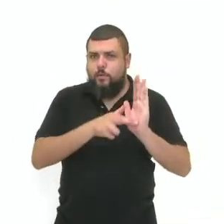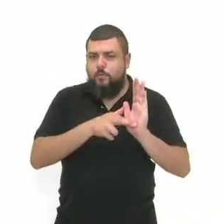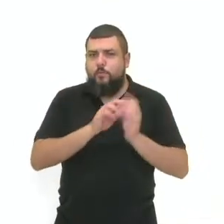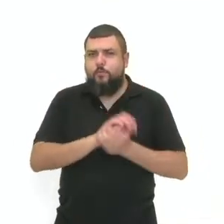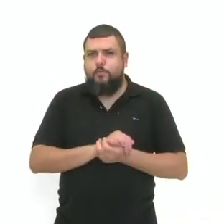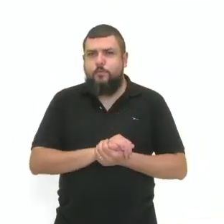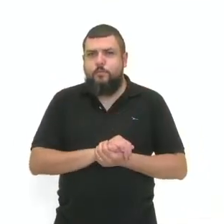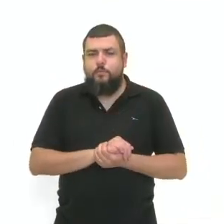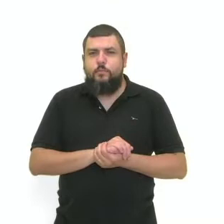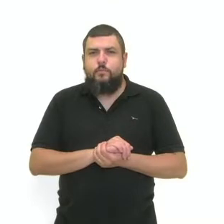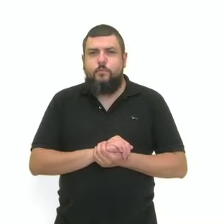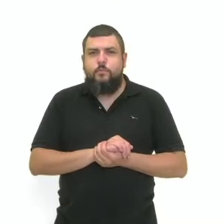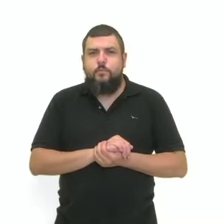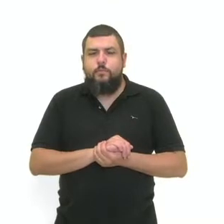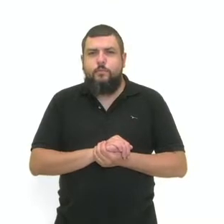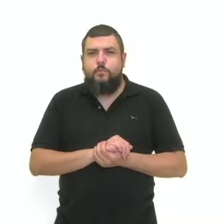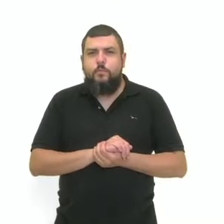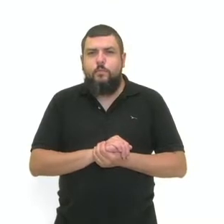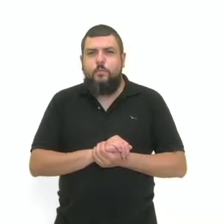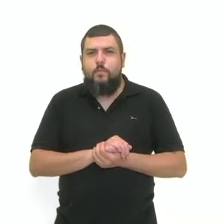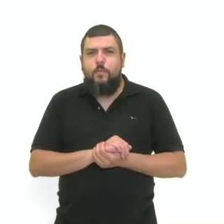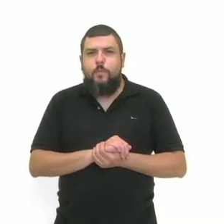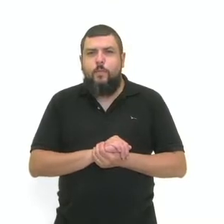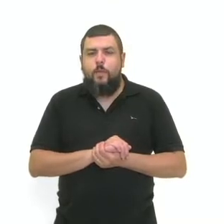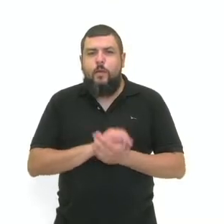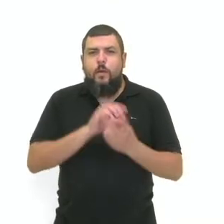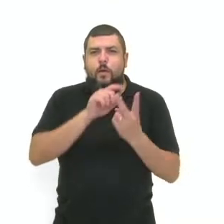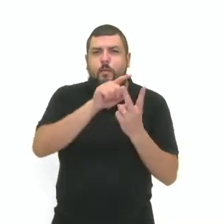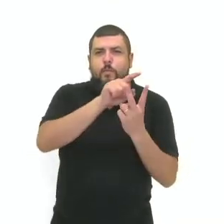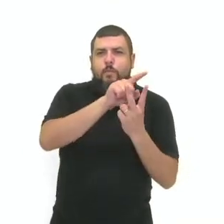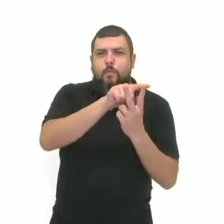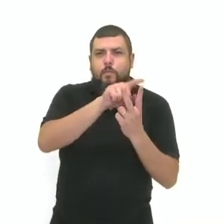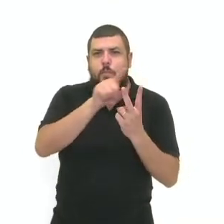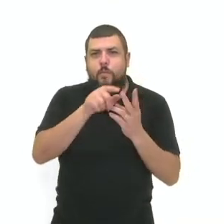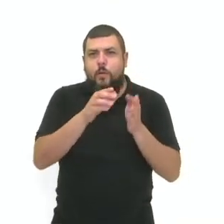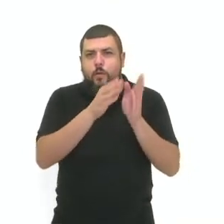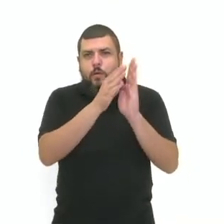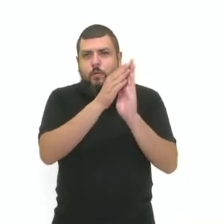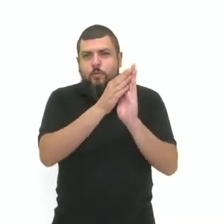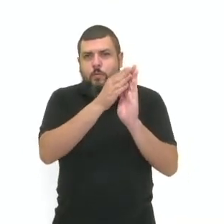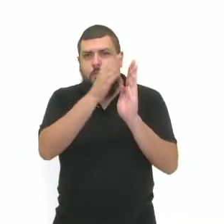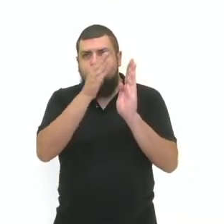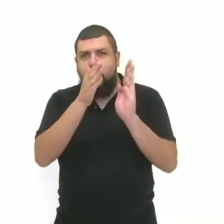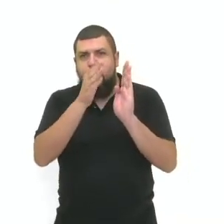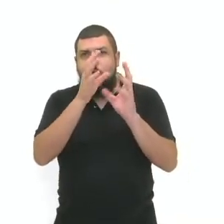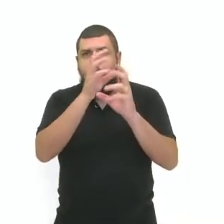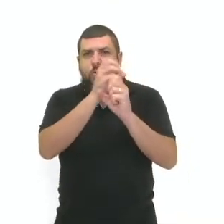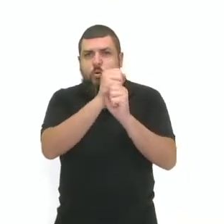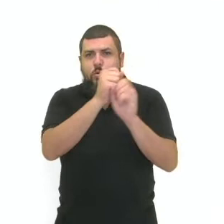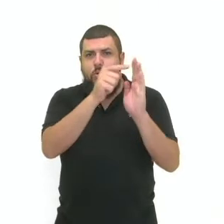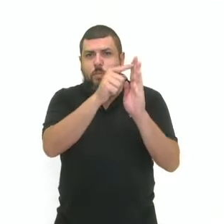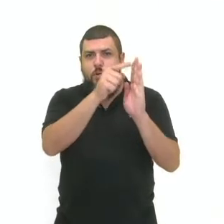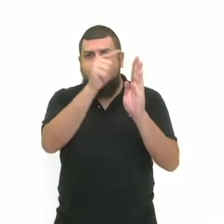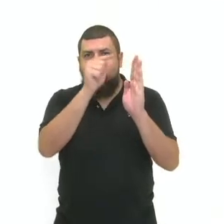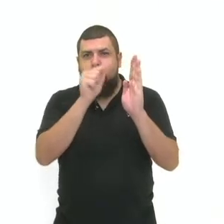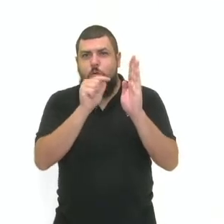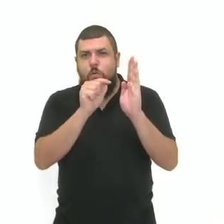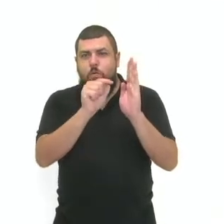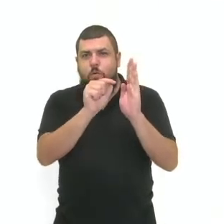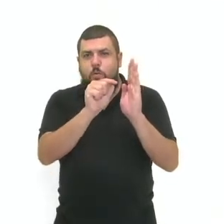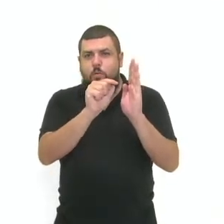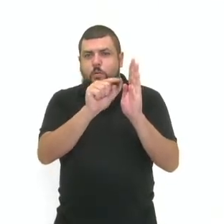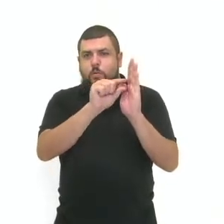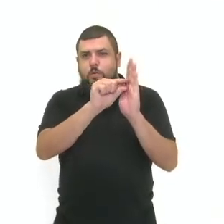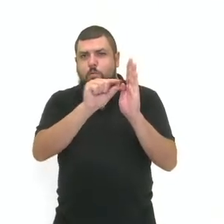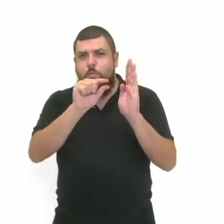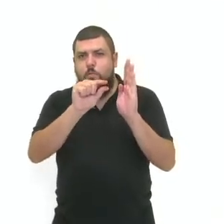a soma de dois elementos consecutivos de uma linha é igual ao elemento da linha